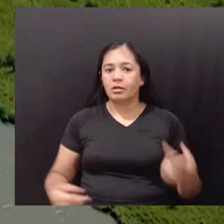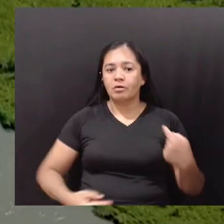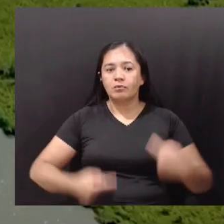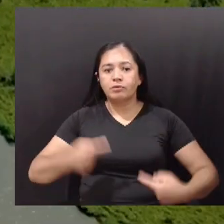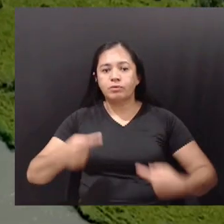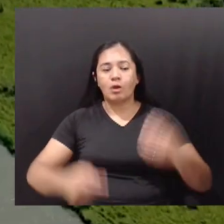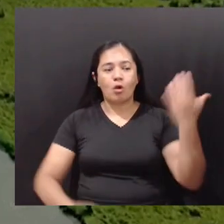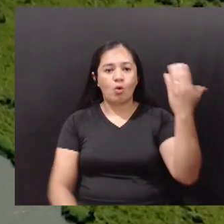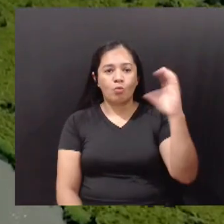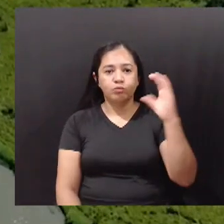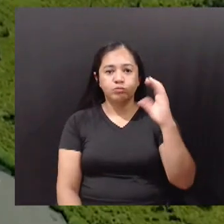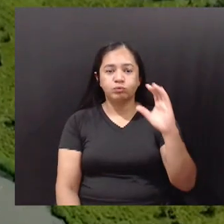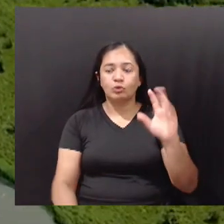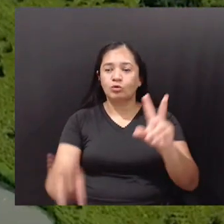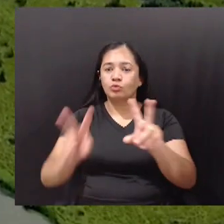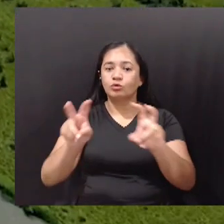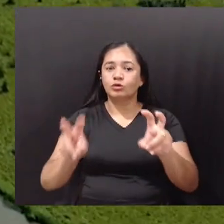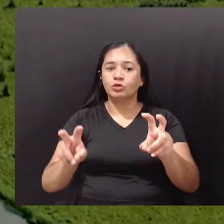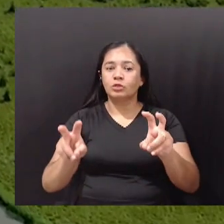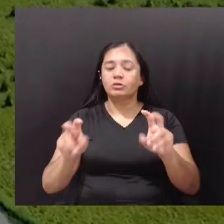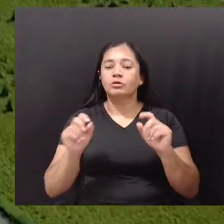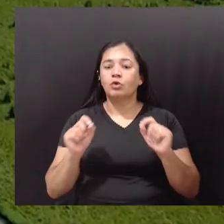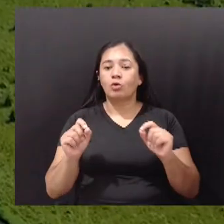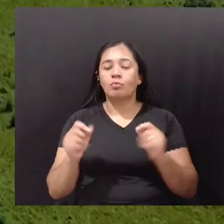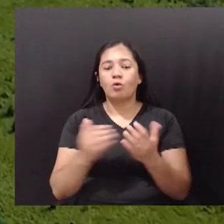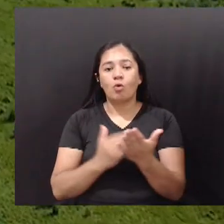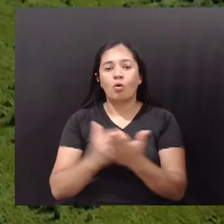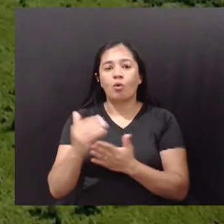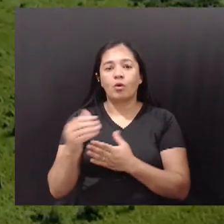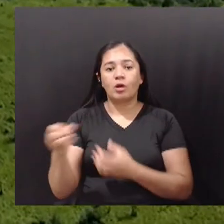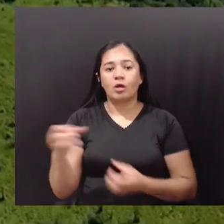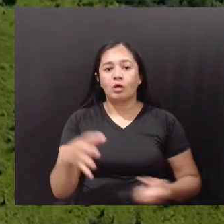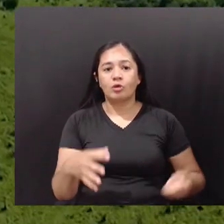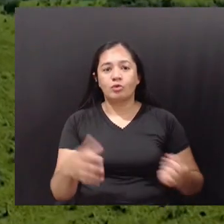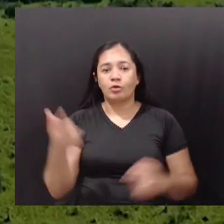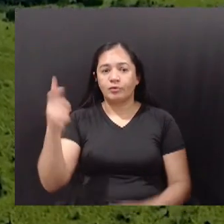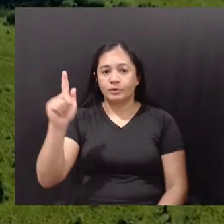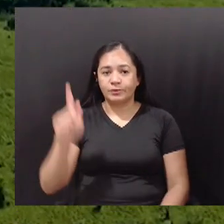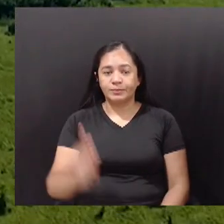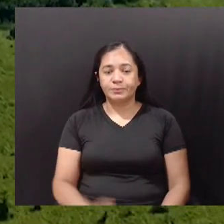sobre a formalização e o início dessa nova era geológica.